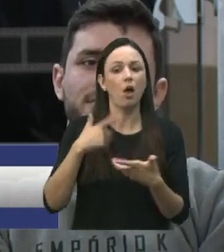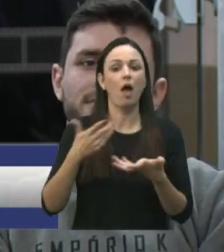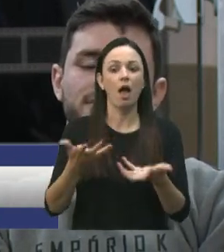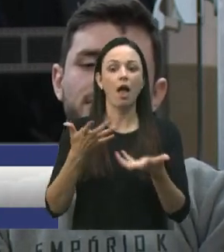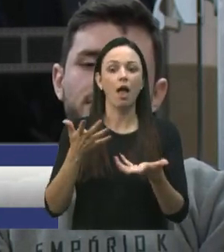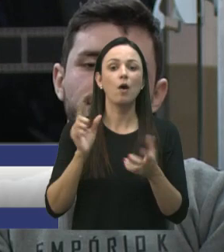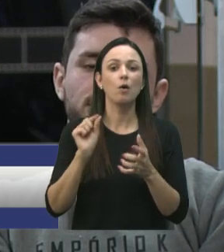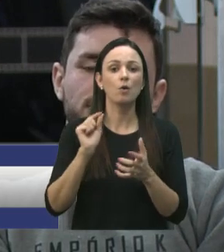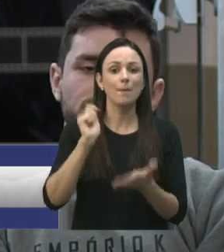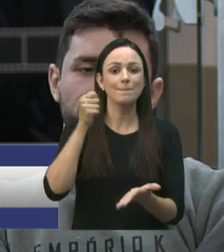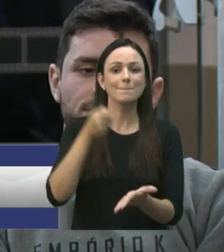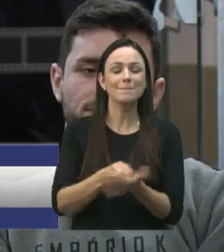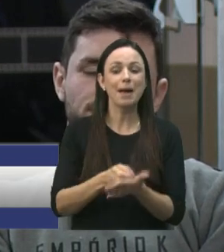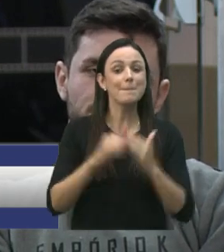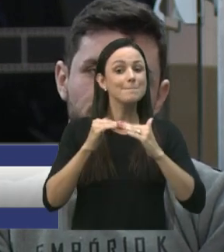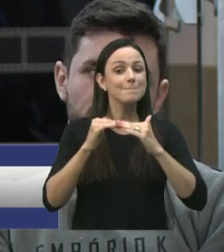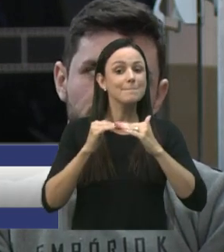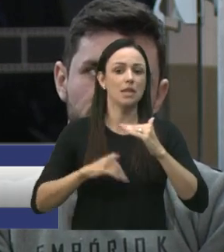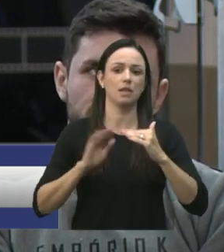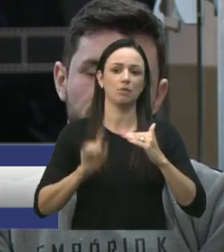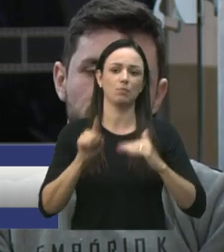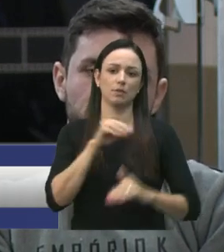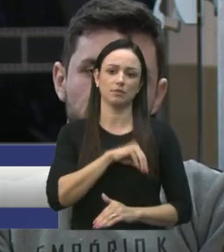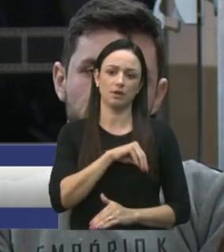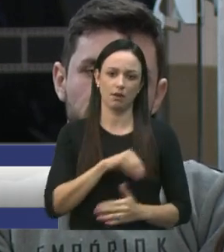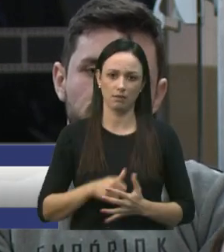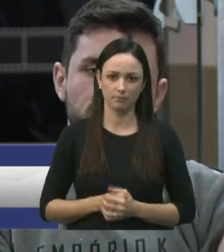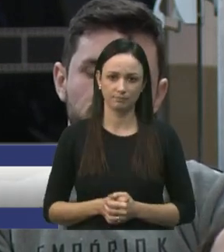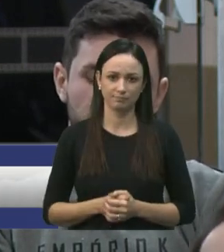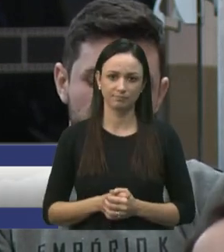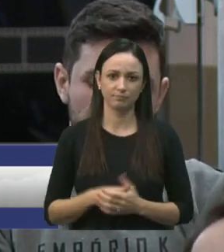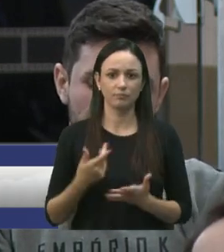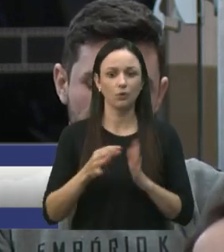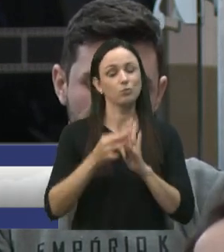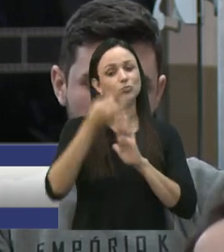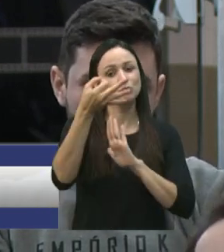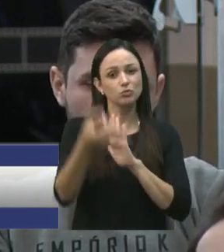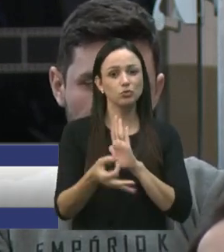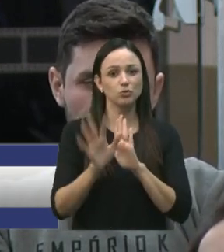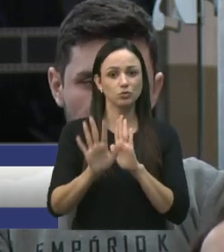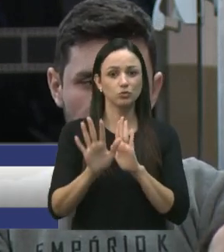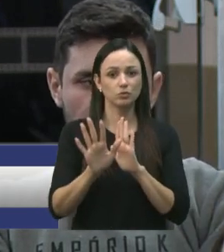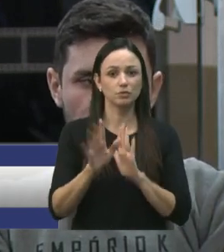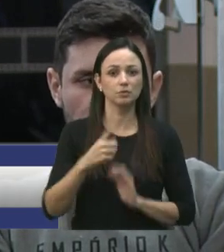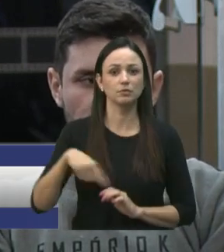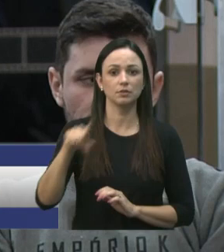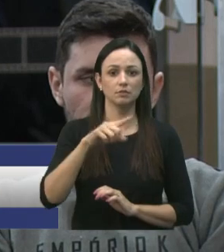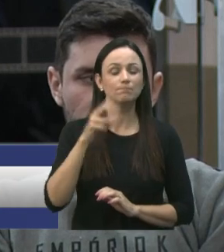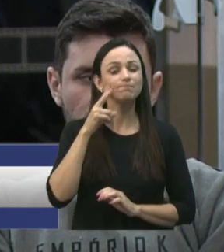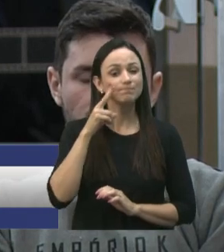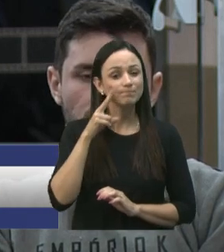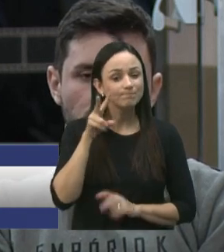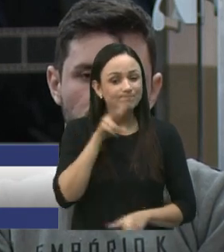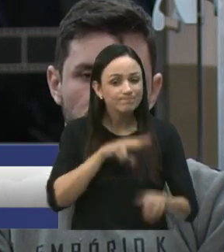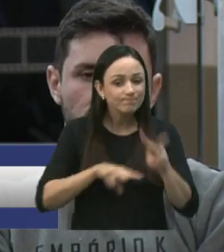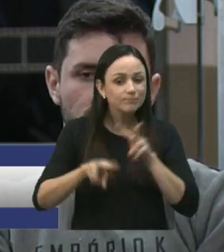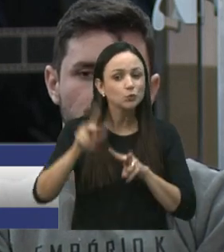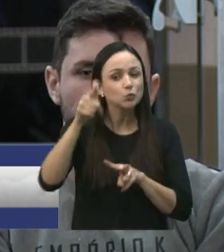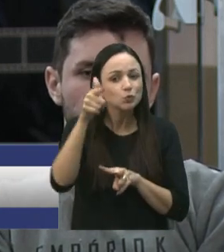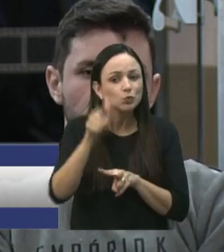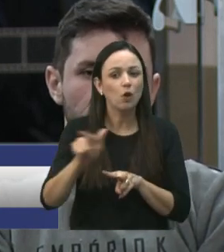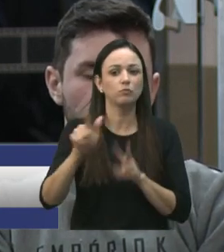o pagamento mínimo que seria esse piso. Então, seria como sugestão realmente vocês reverem essa